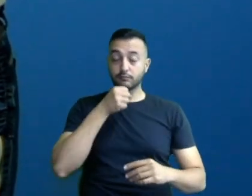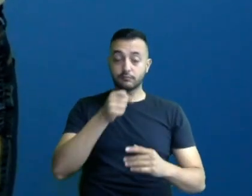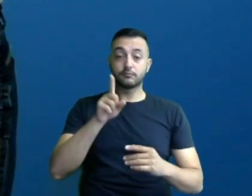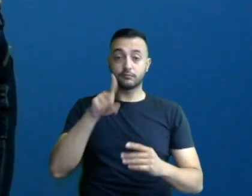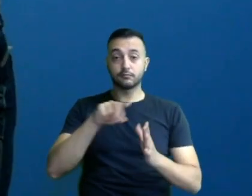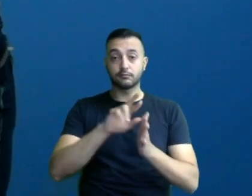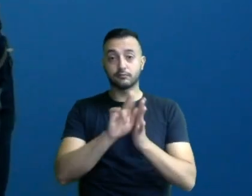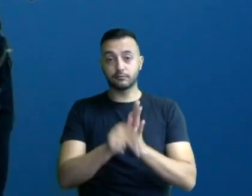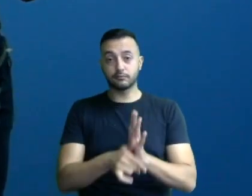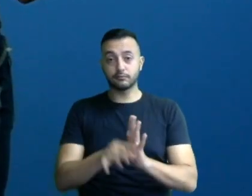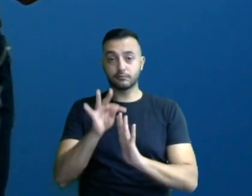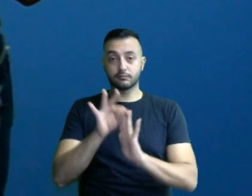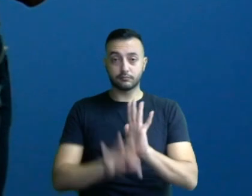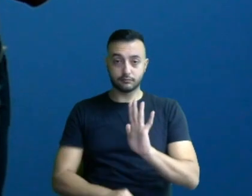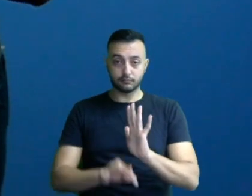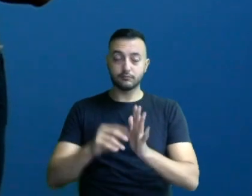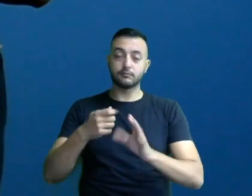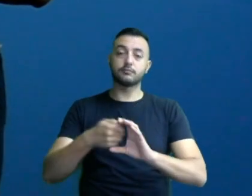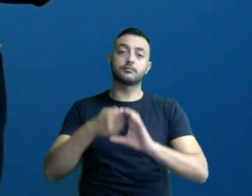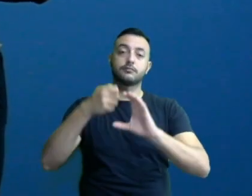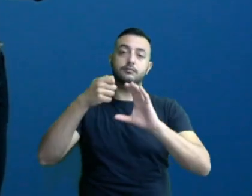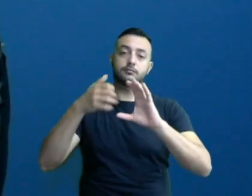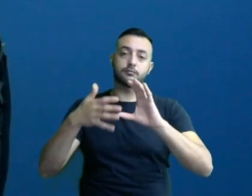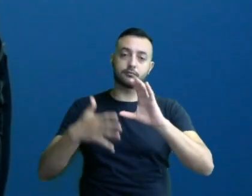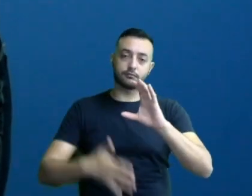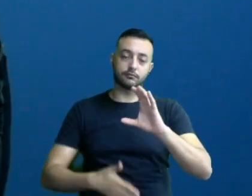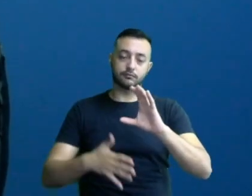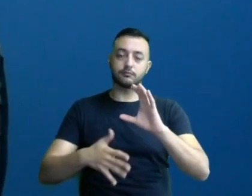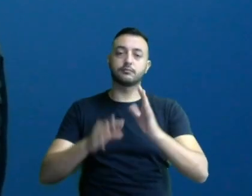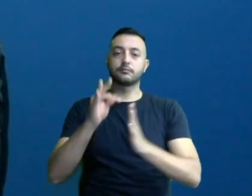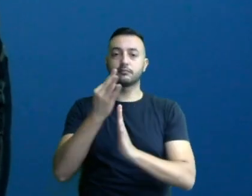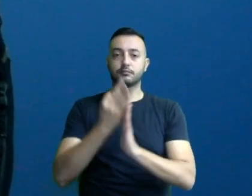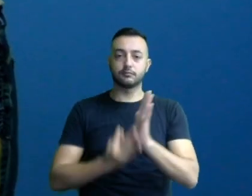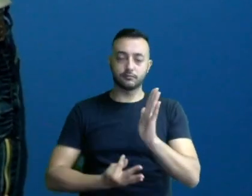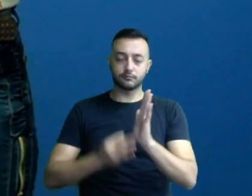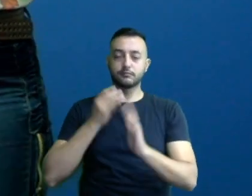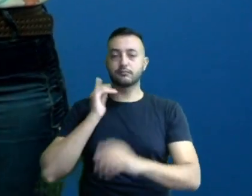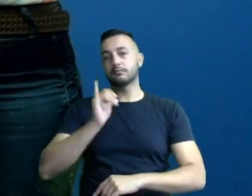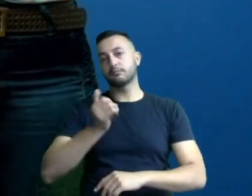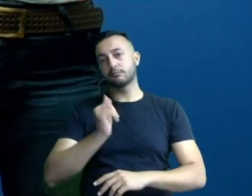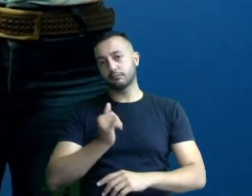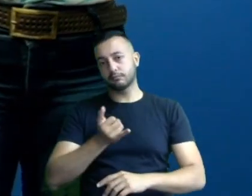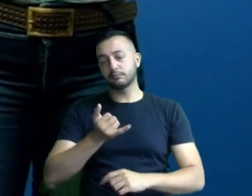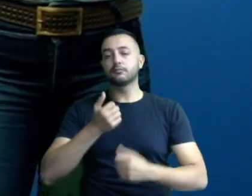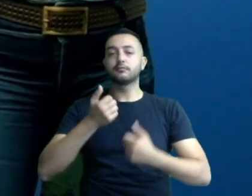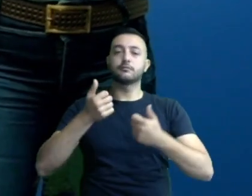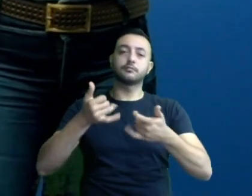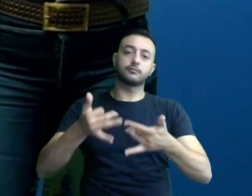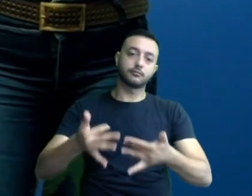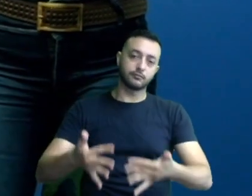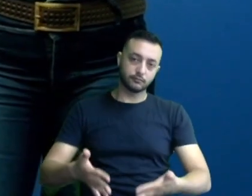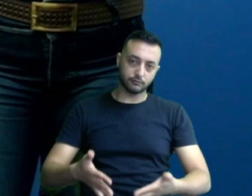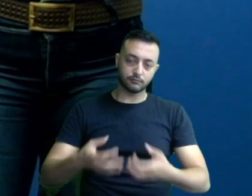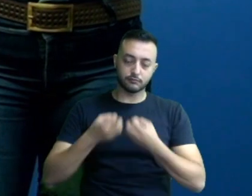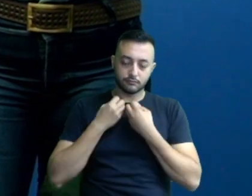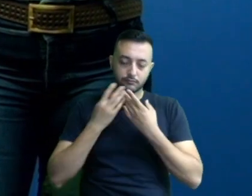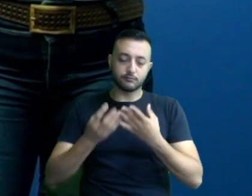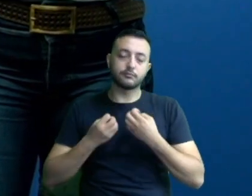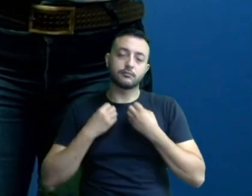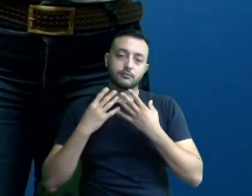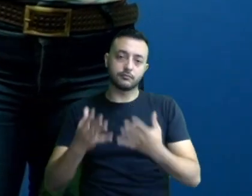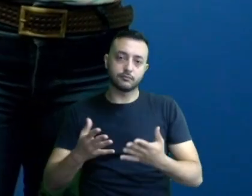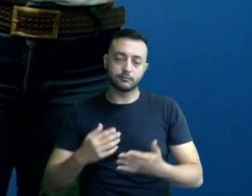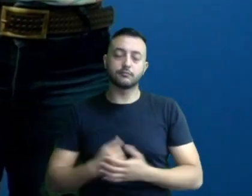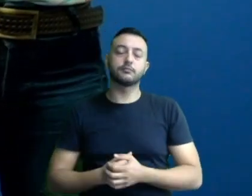gênero textual que tem características de um texto informativo, narrativo e